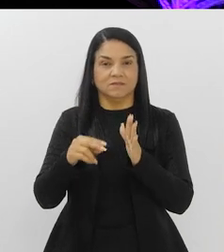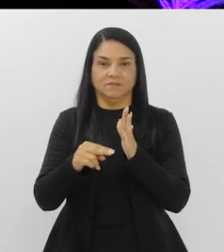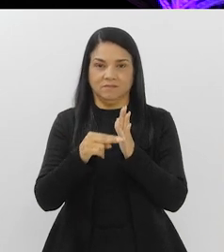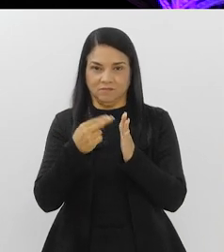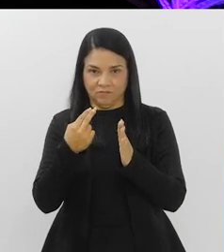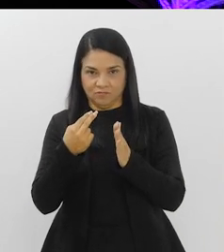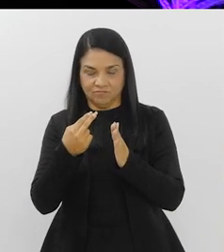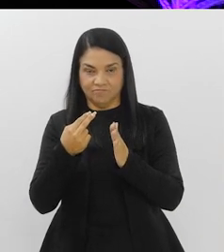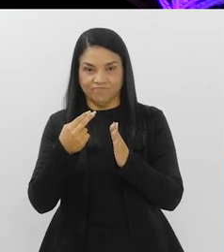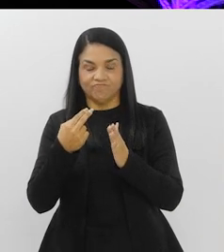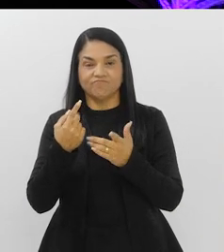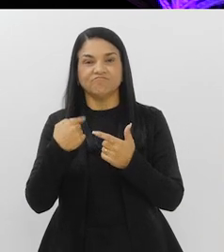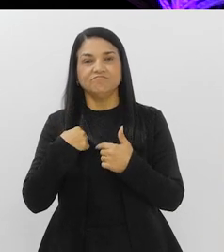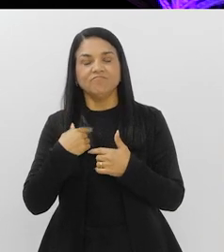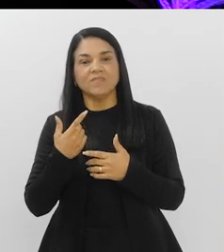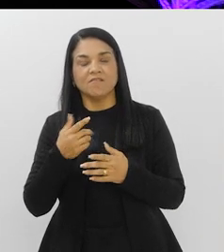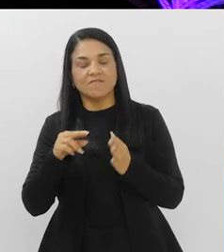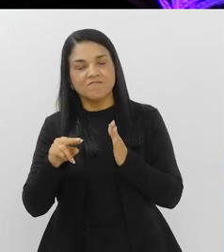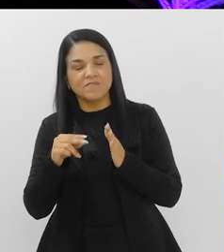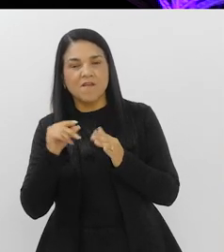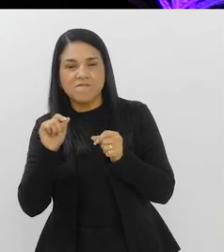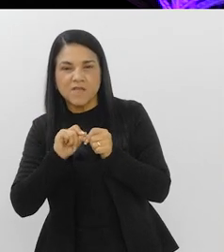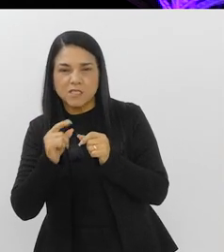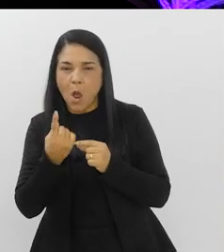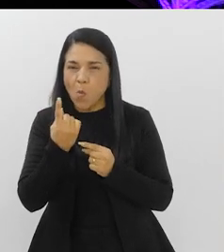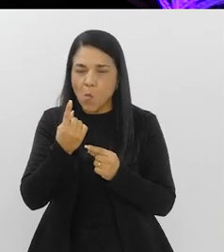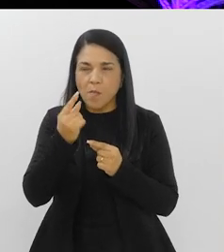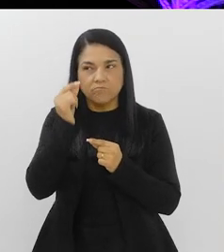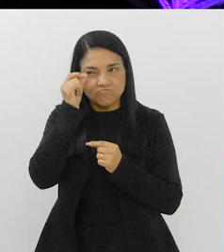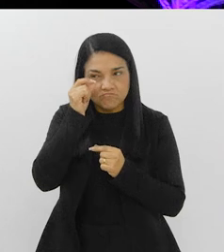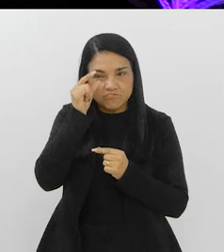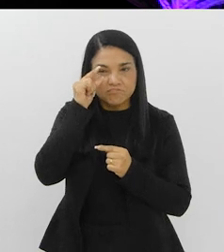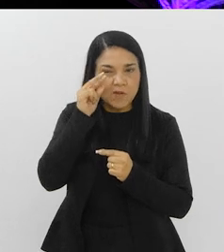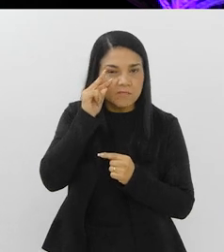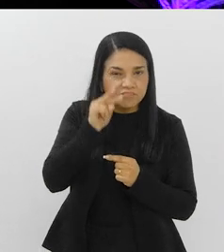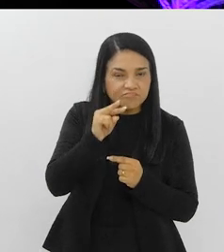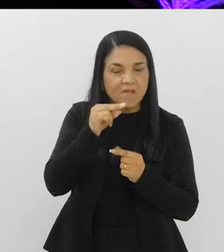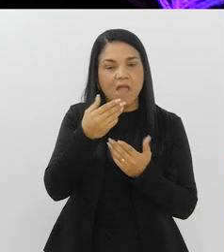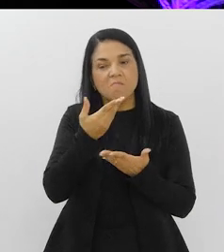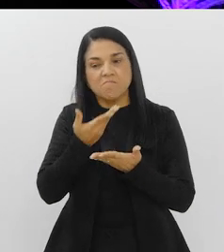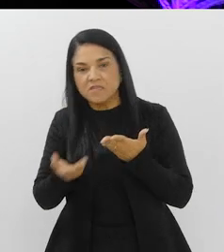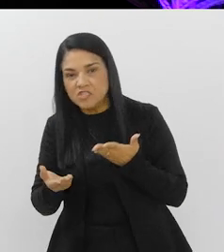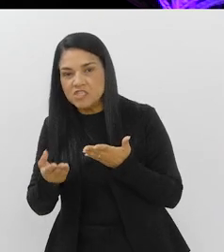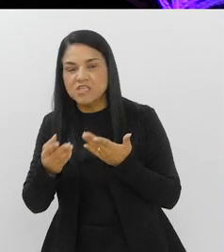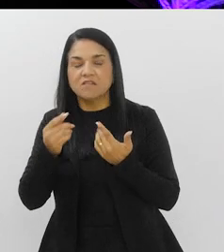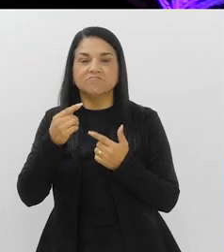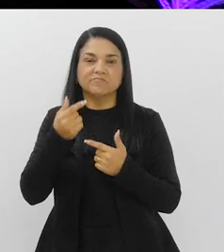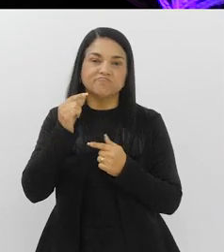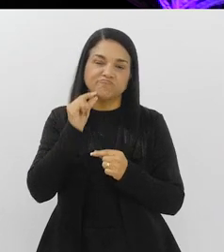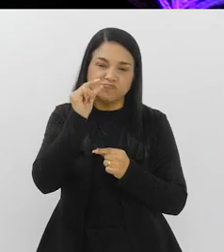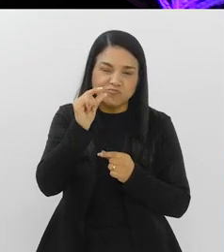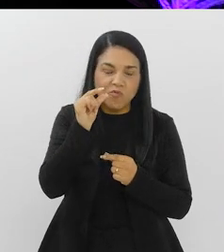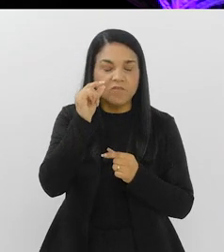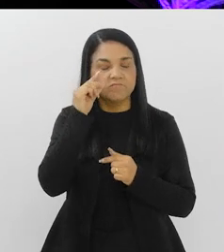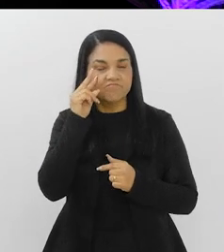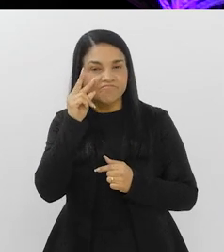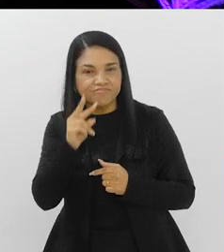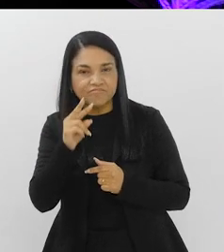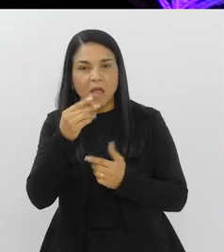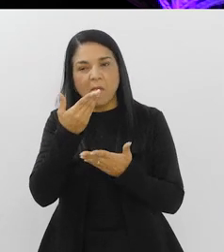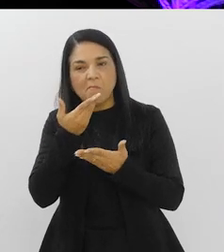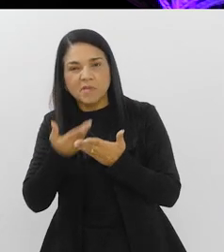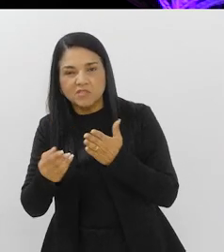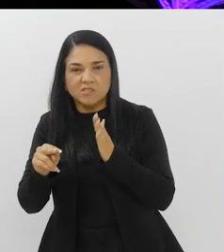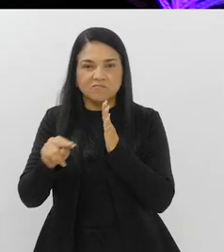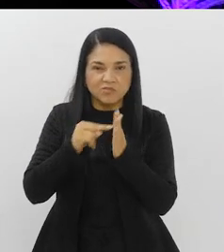cirurgias eu fazia uma ganhava um pouquinho de visão perdia ganhava de novo fazia outra ganhava mais um pouquinho perdia de